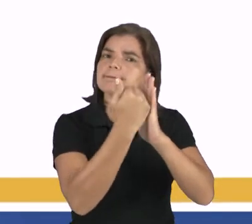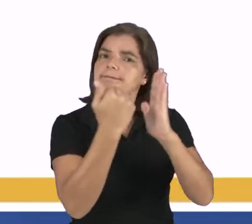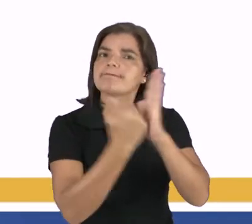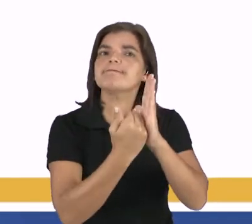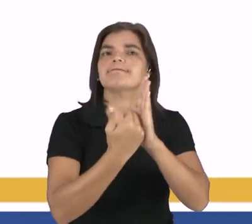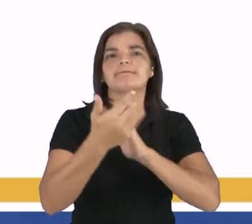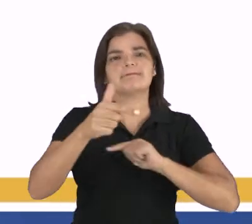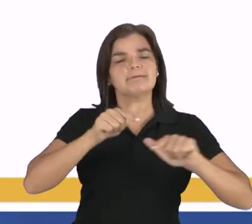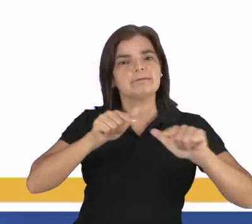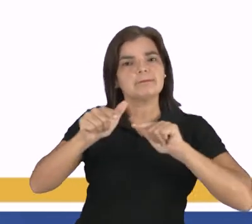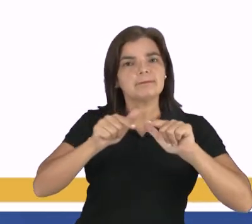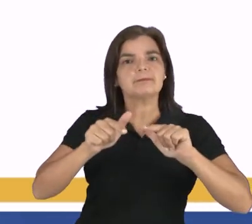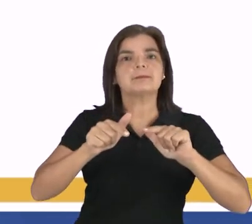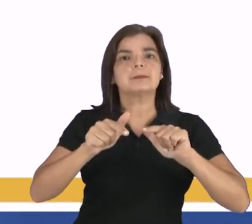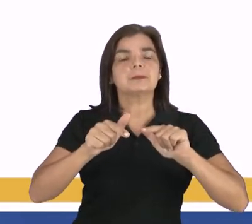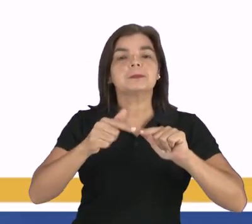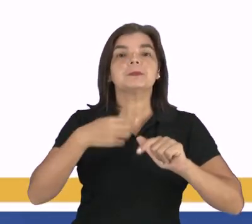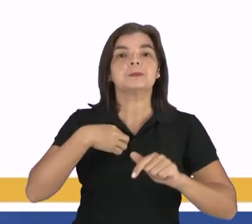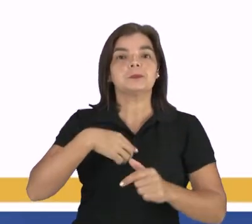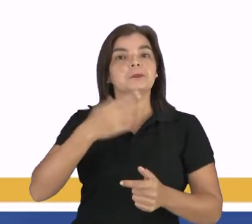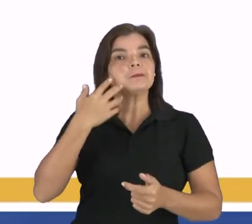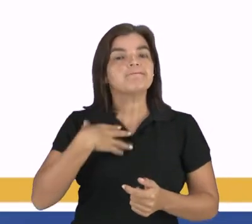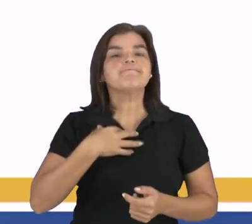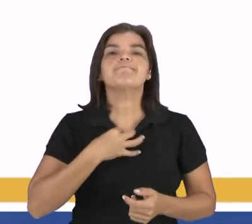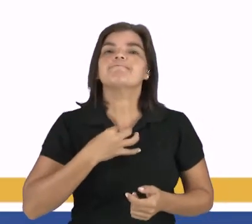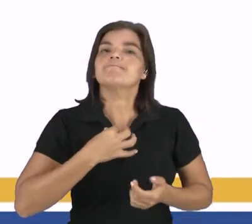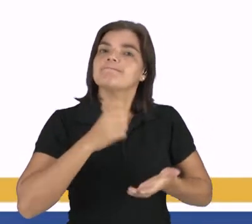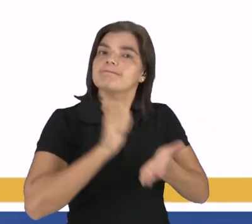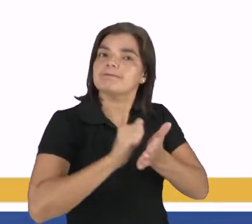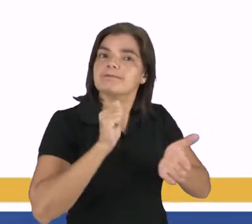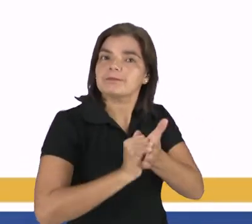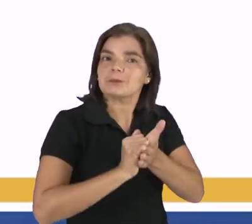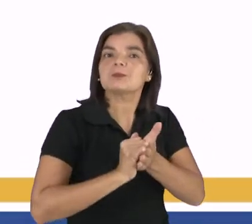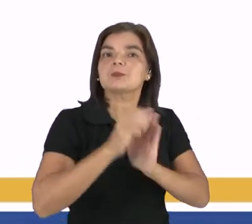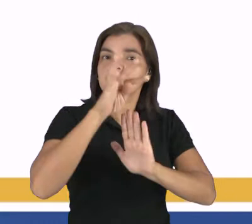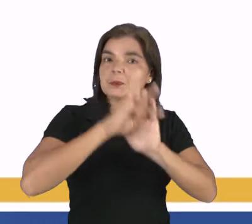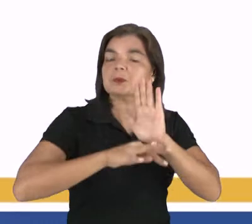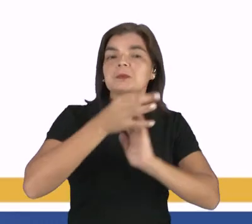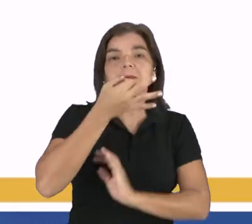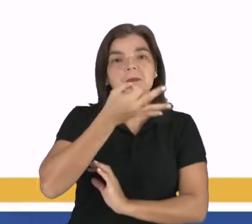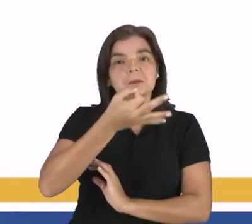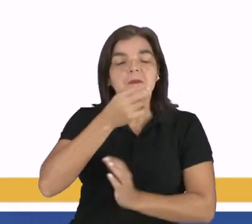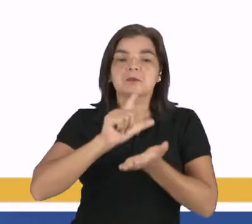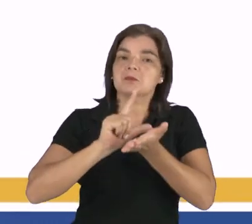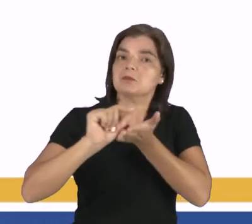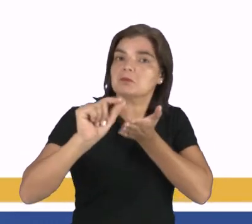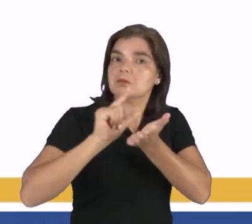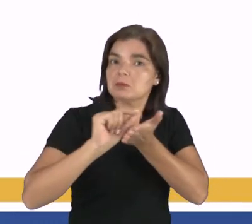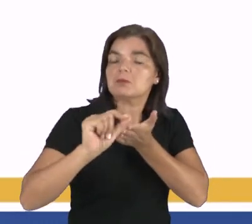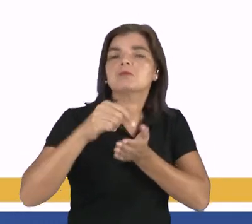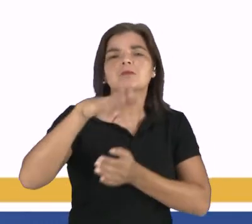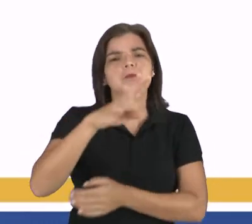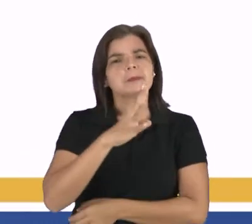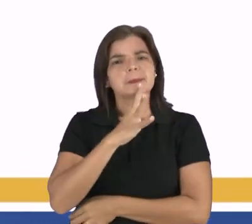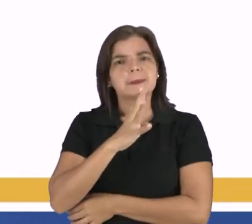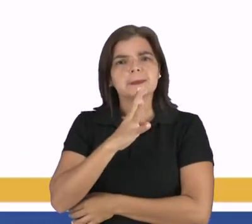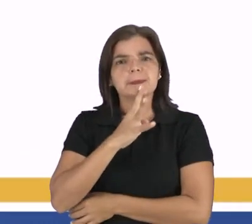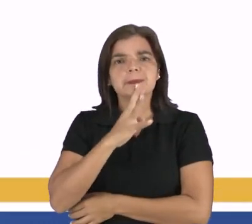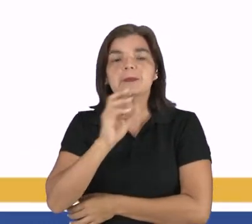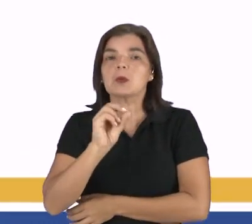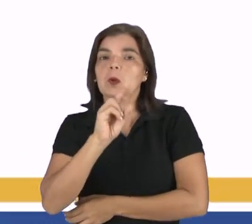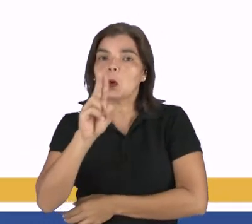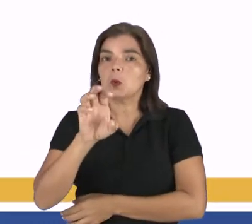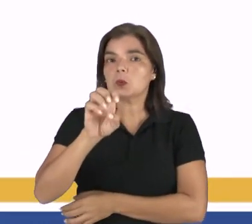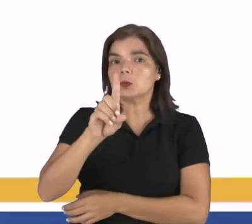ou seja, quando você se dispõe a escrever um texto de opinião, seja ele um artigo de opinião, que é o mais conhecido,